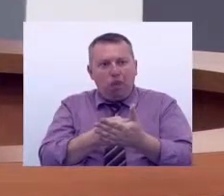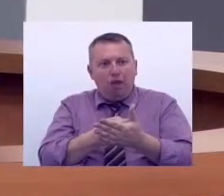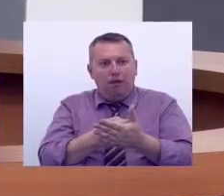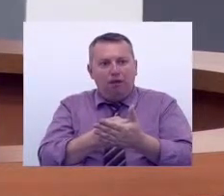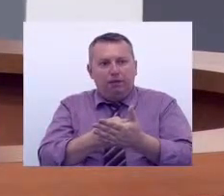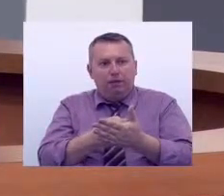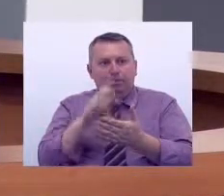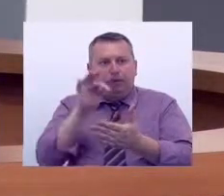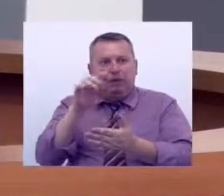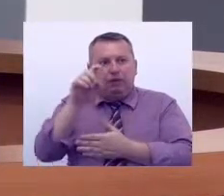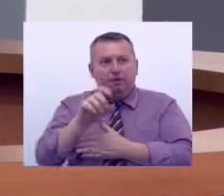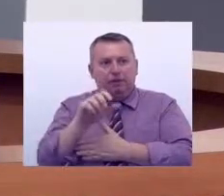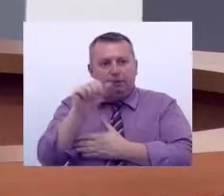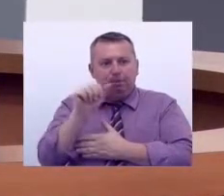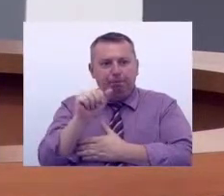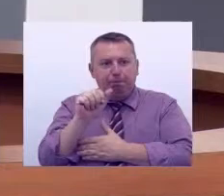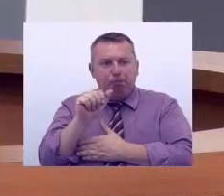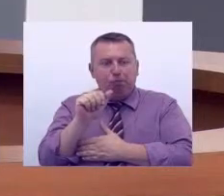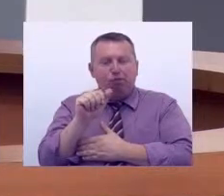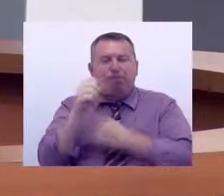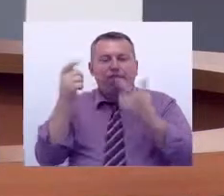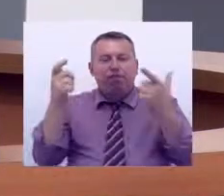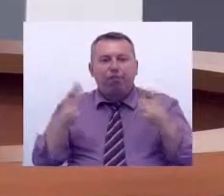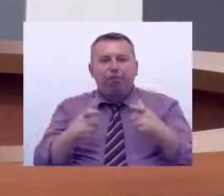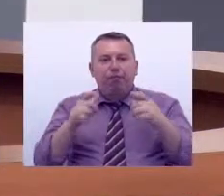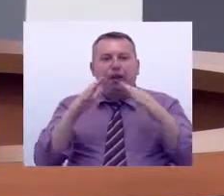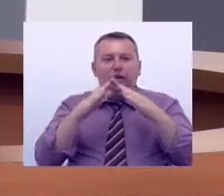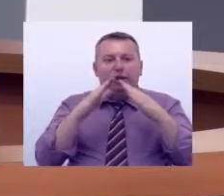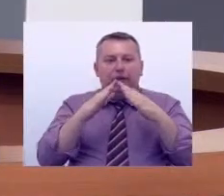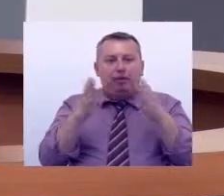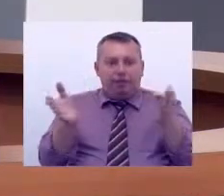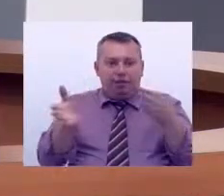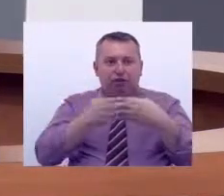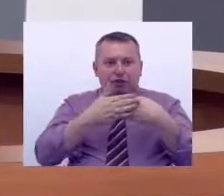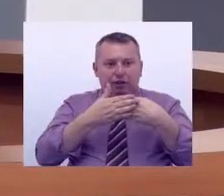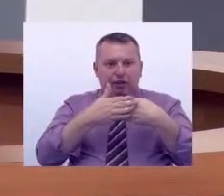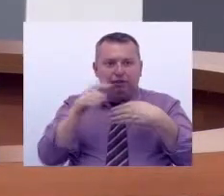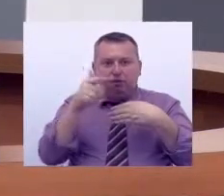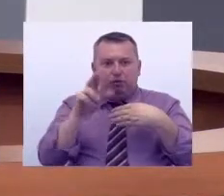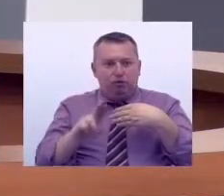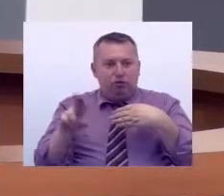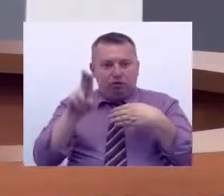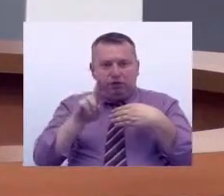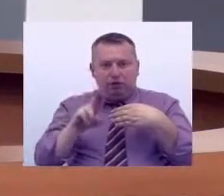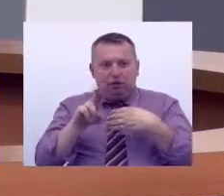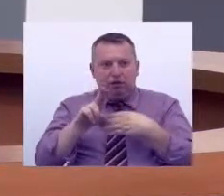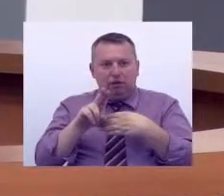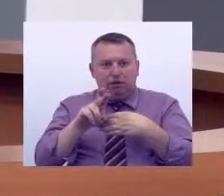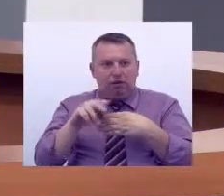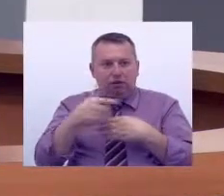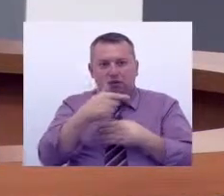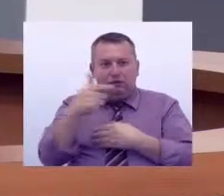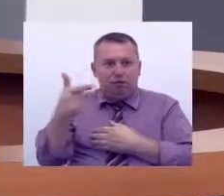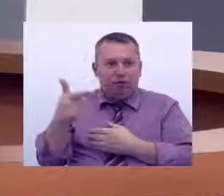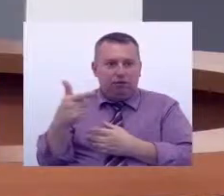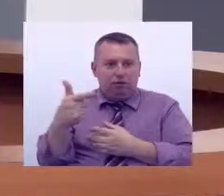de uma taxa onde o imóvel está fechado, não está sendo utilizado. Não tem...